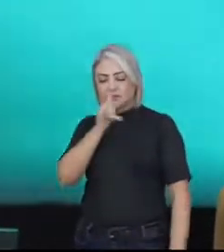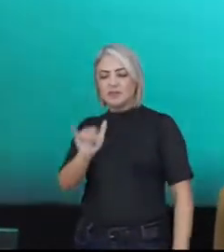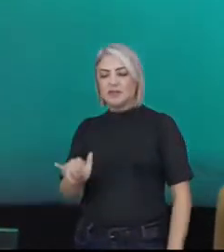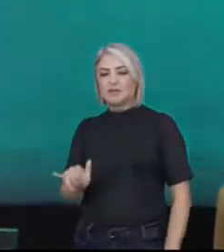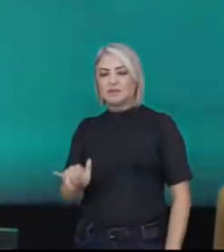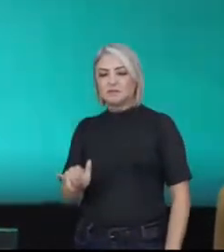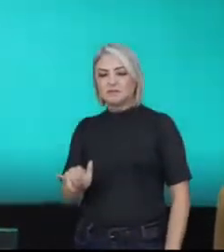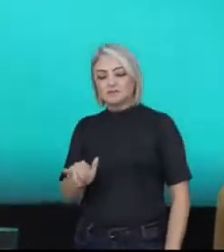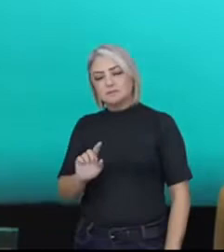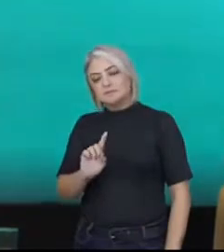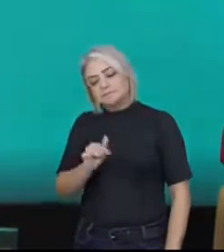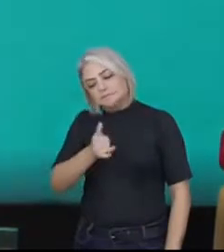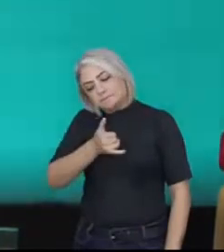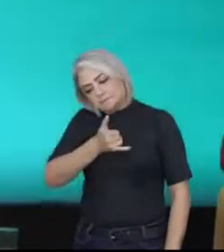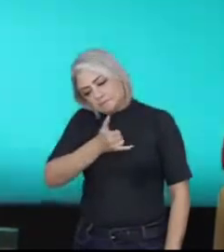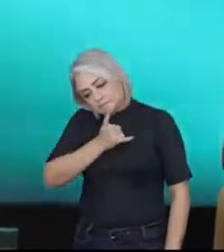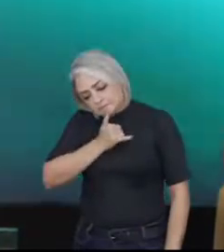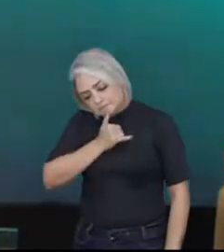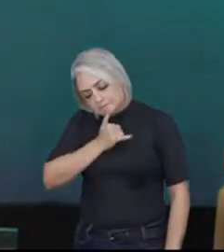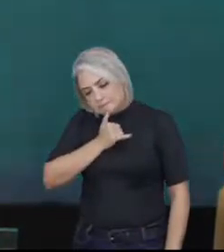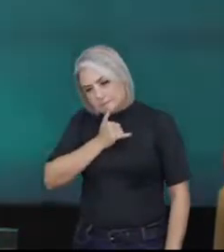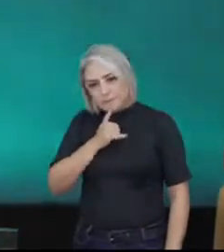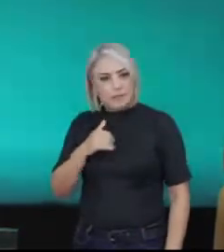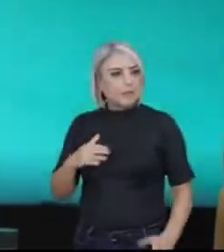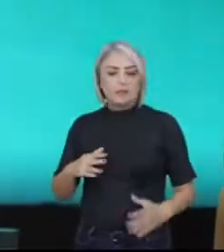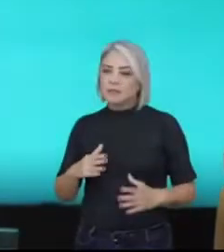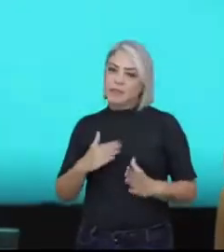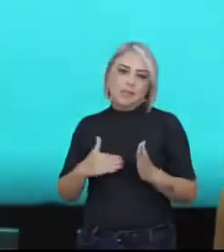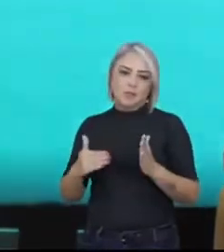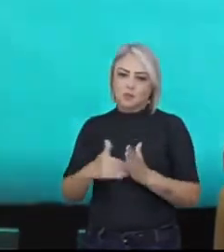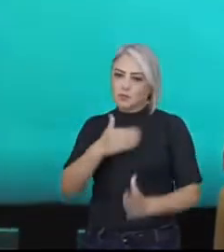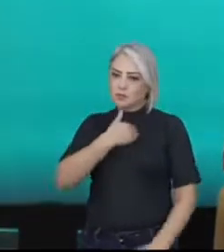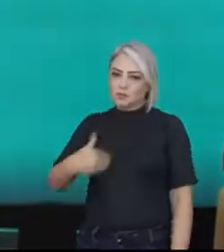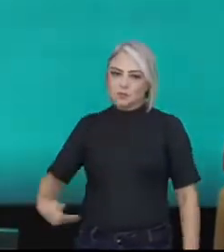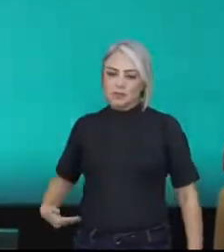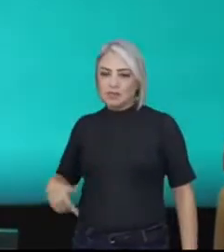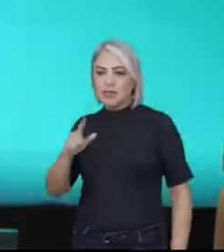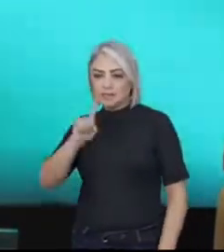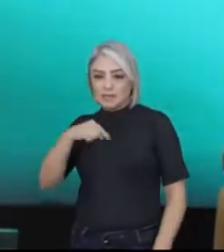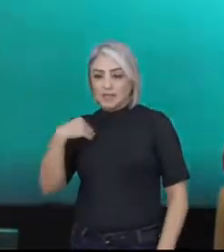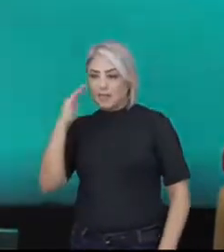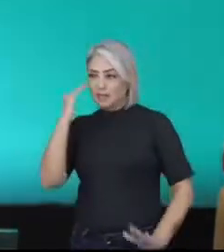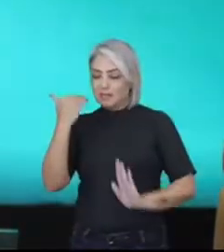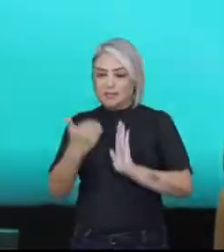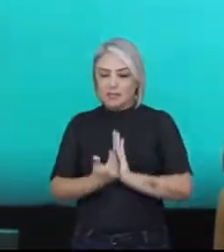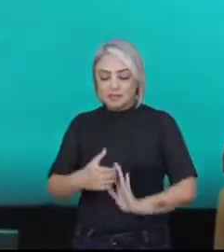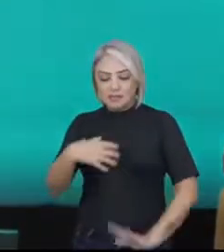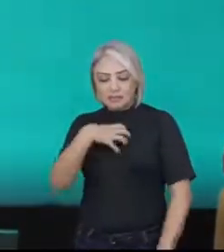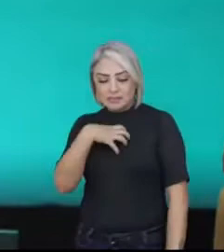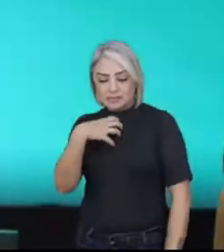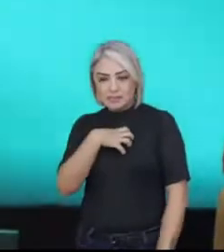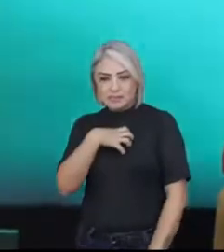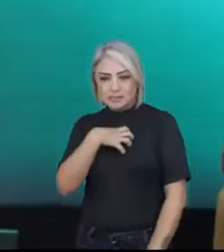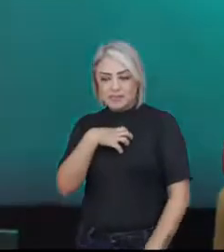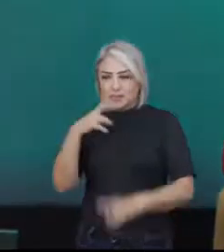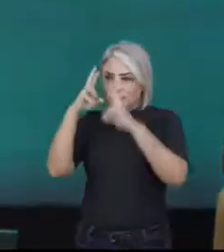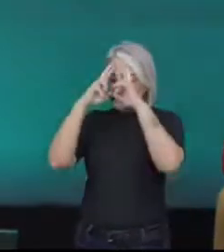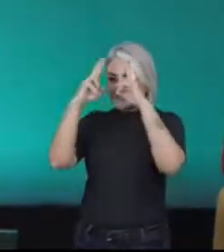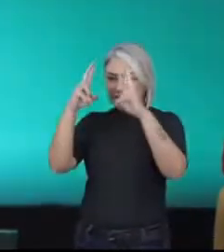Infelizmente, nem todo governante é capaz de entender, sentir e respeitar a dor